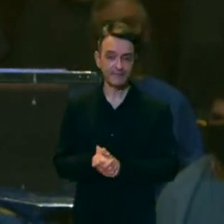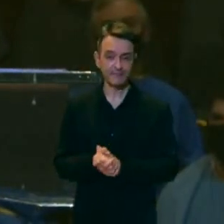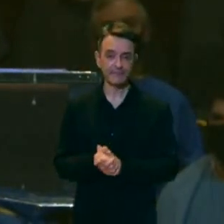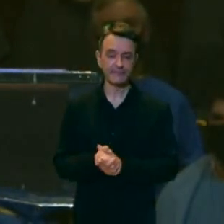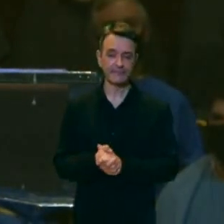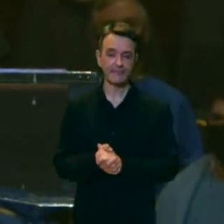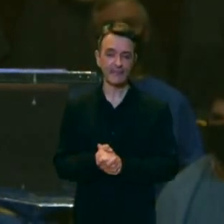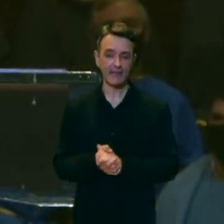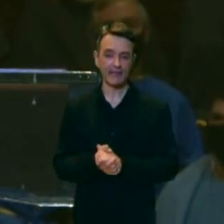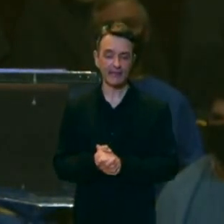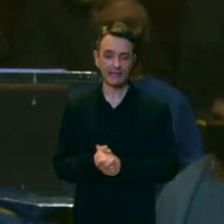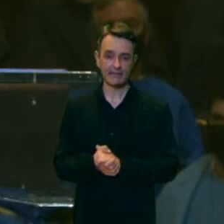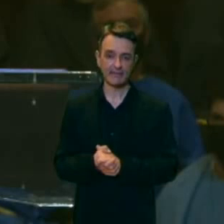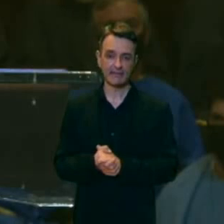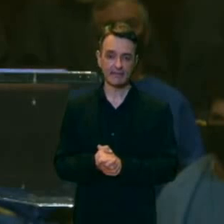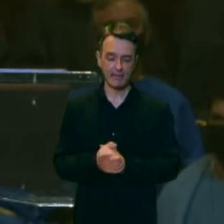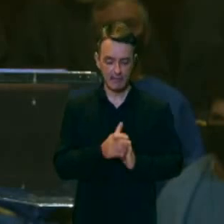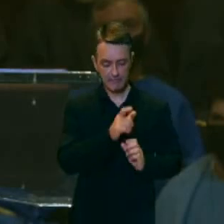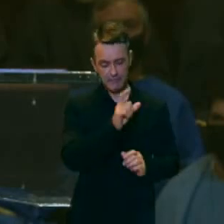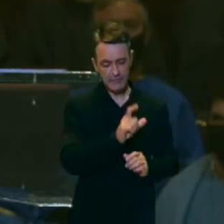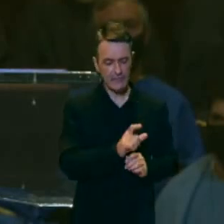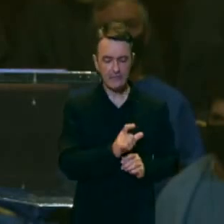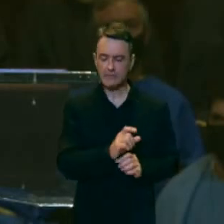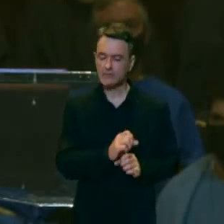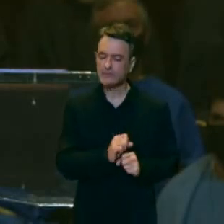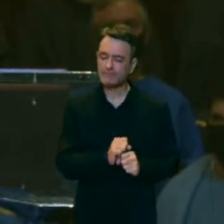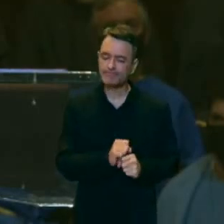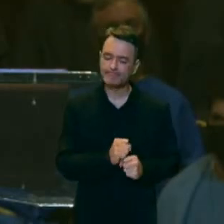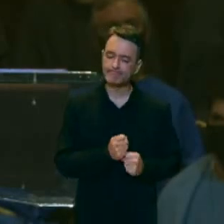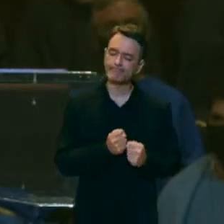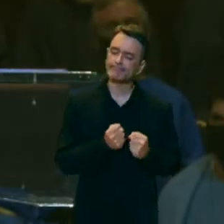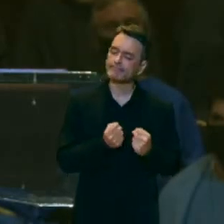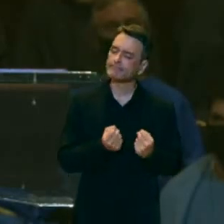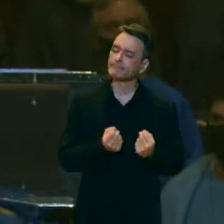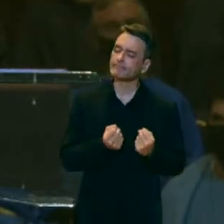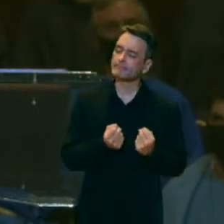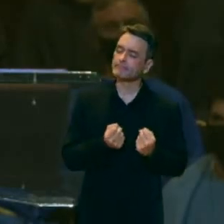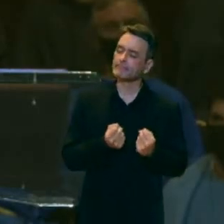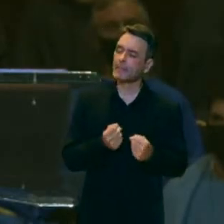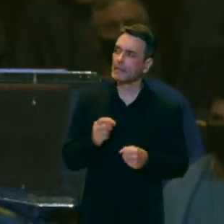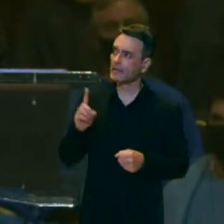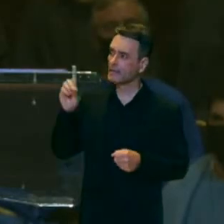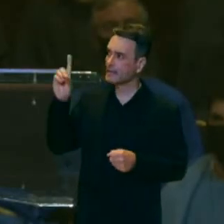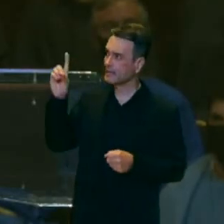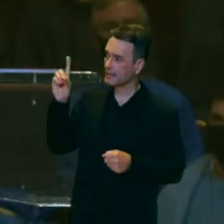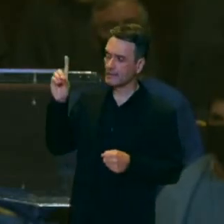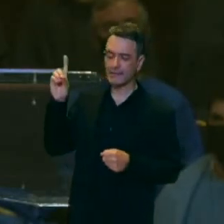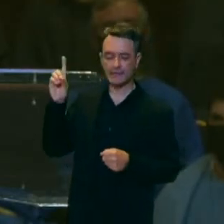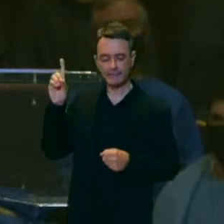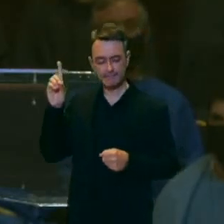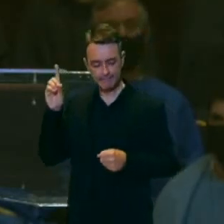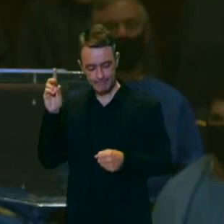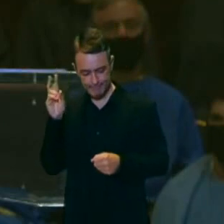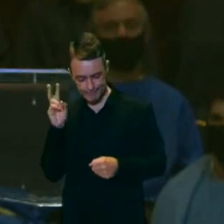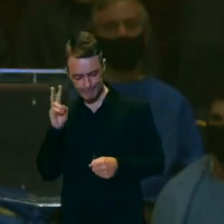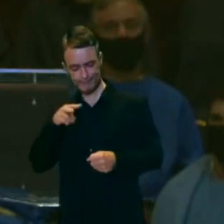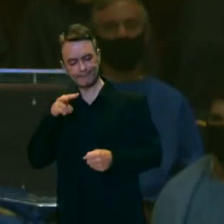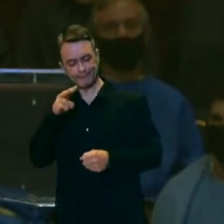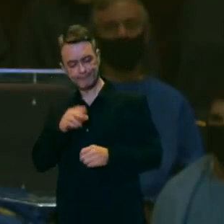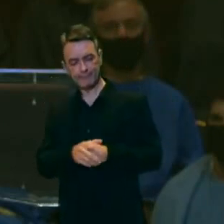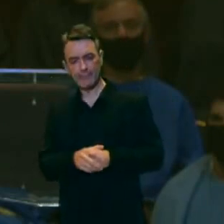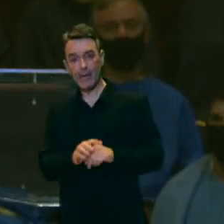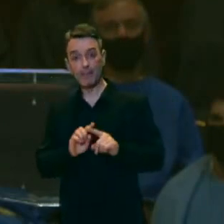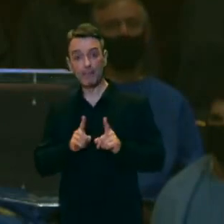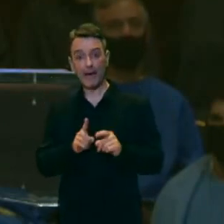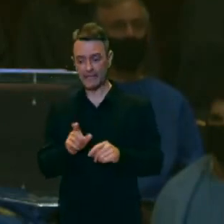ao quebrantado e contrito, não despreza. Mas o Senhor também vai dizer nas Escrituras que